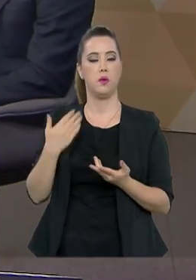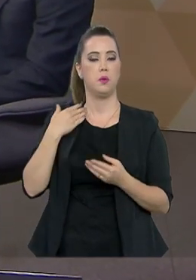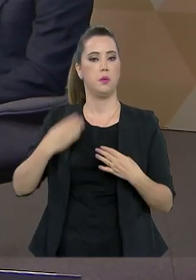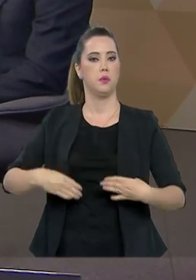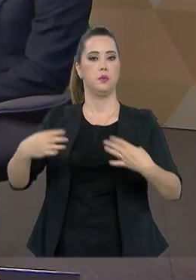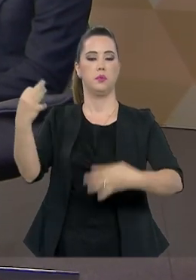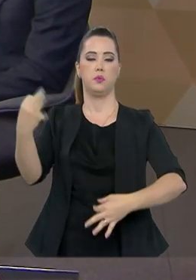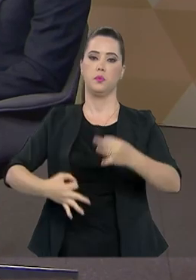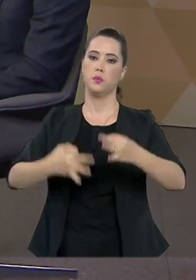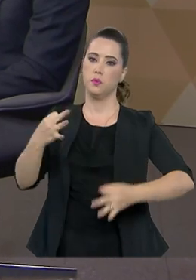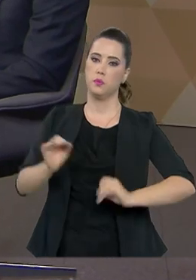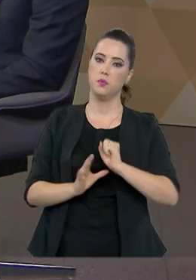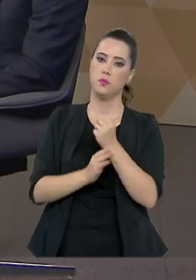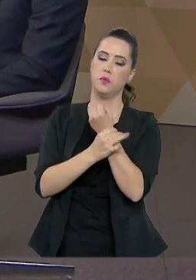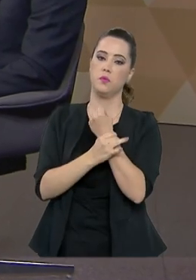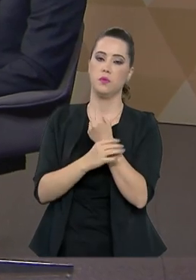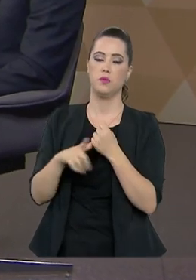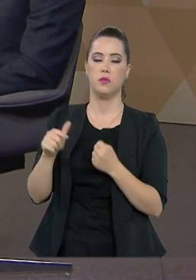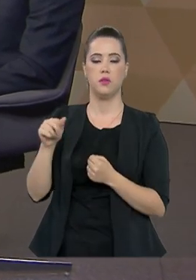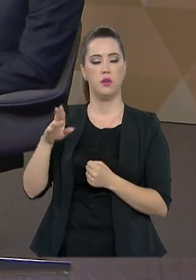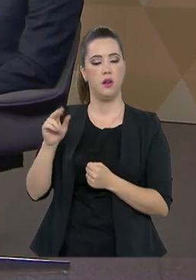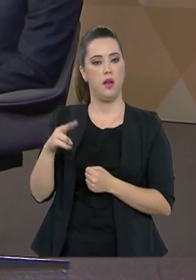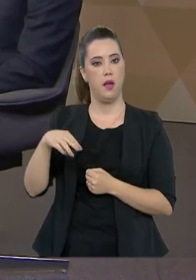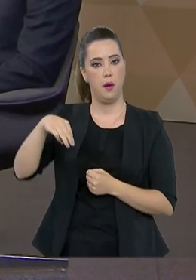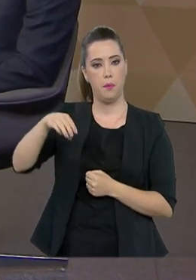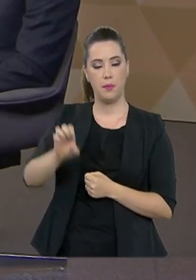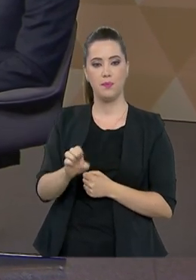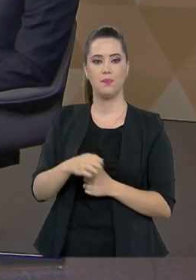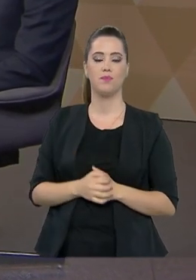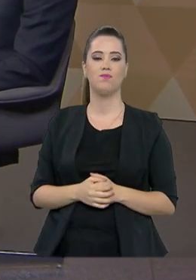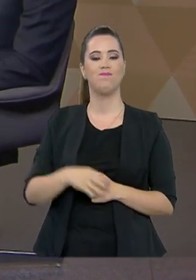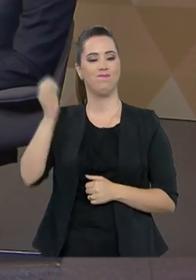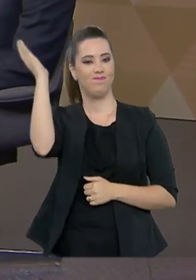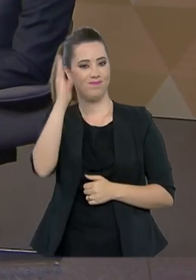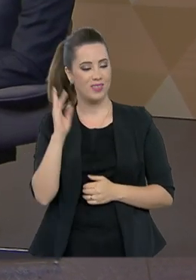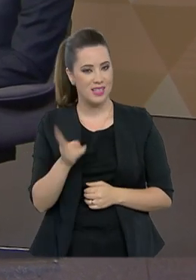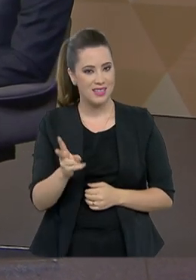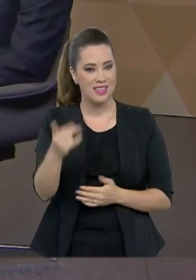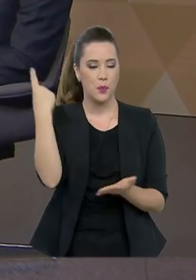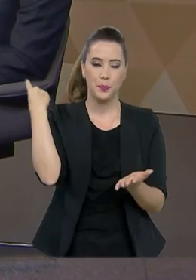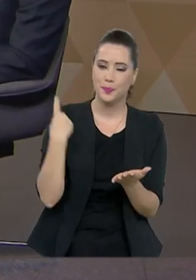Ministério da Justiça e Segurança Pública, Guilherme Jacques. E o Brasil